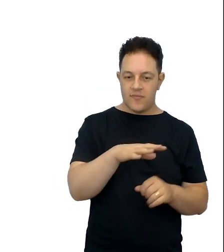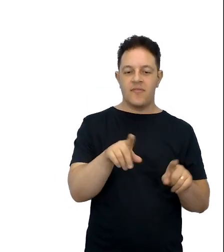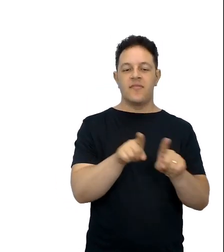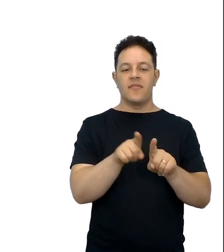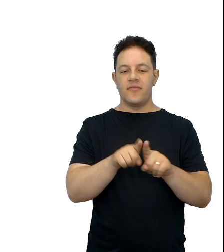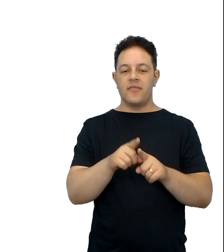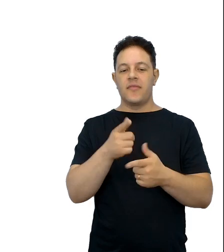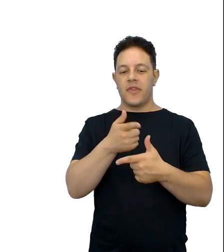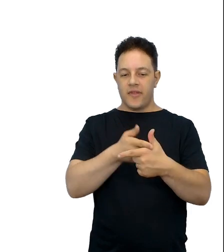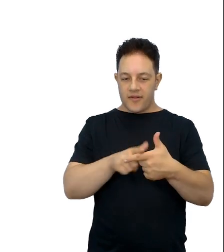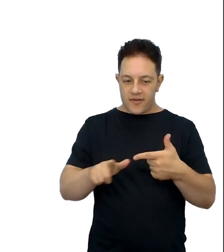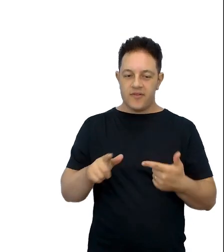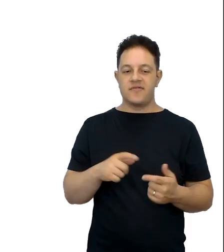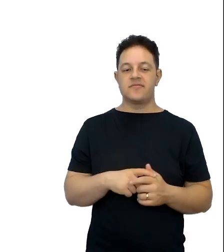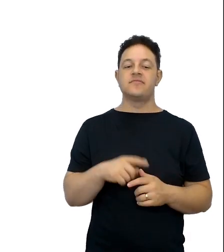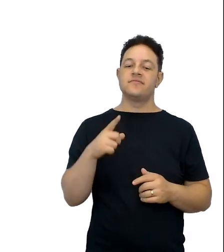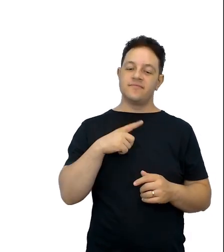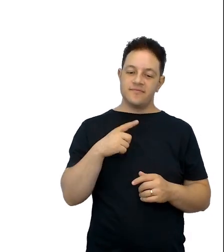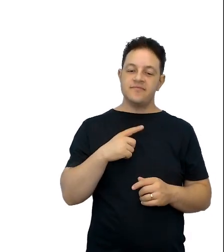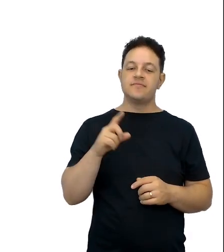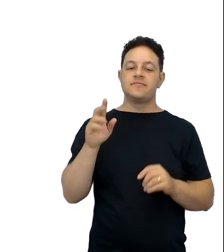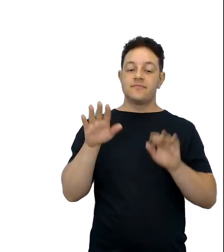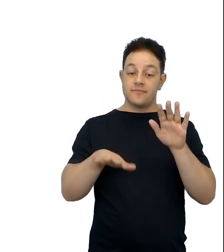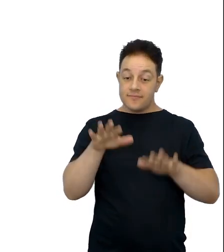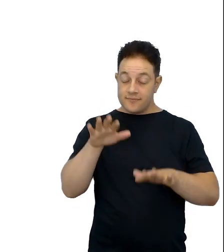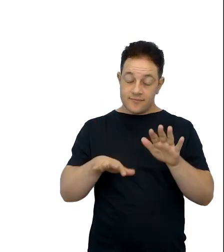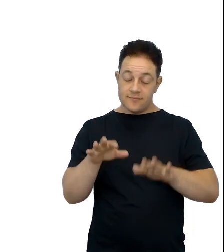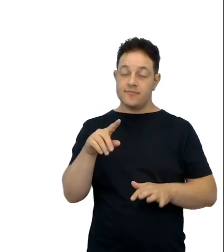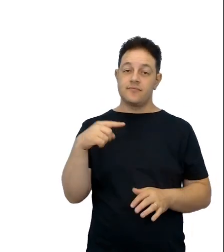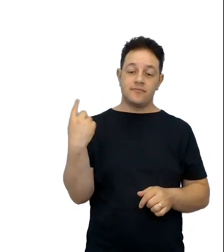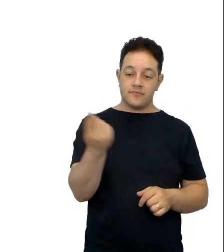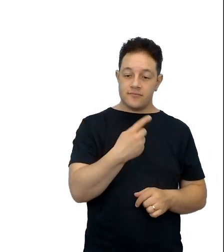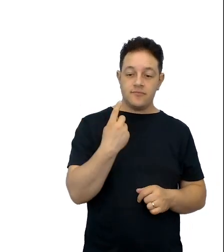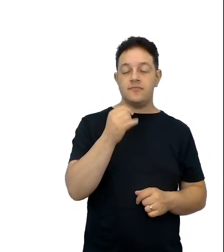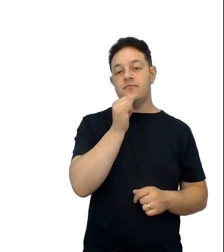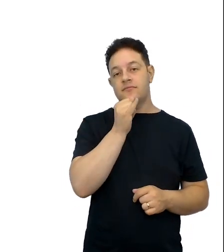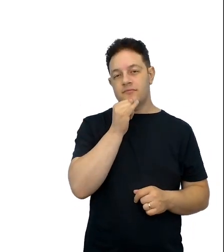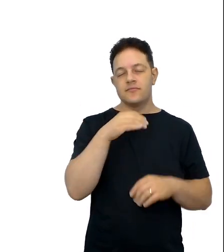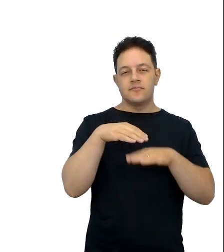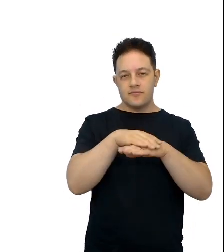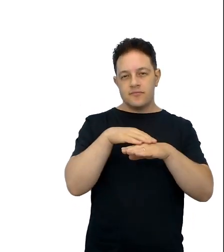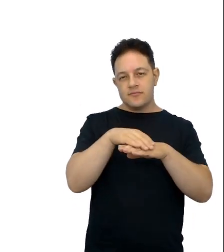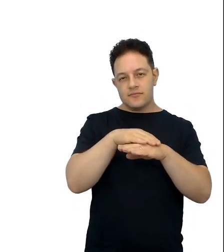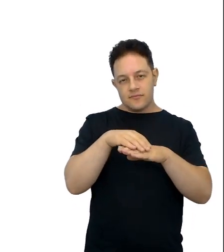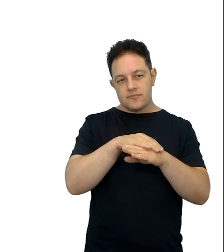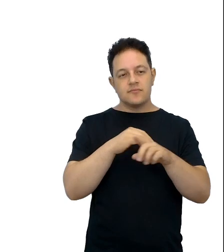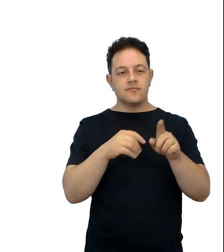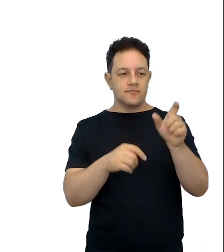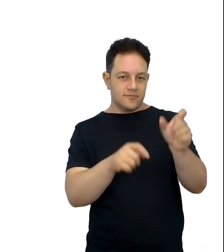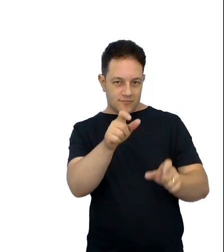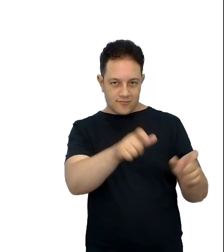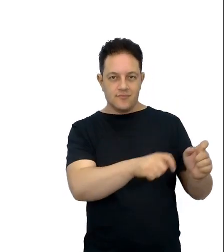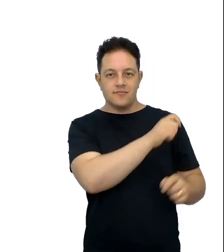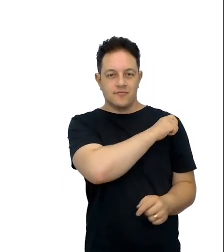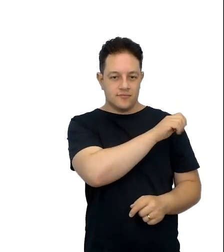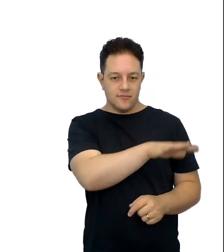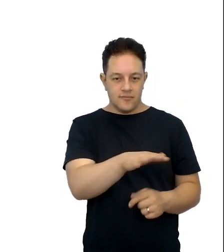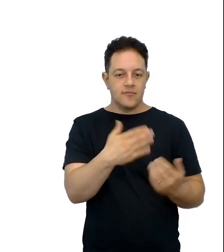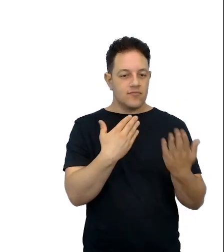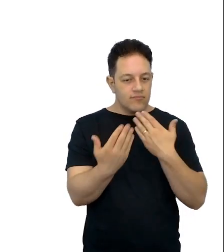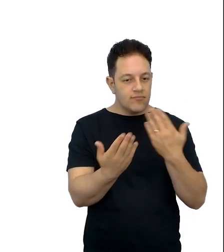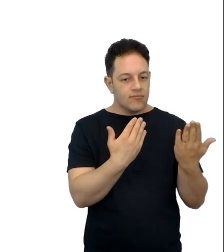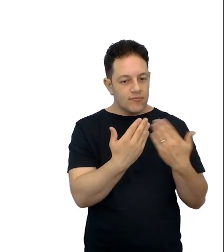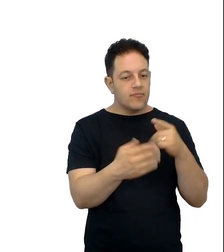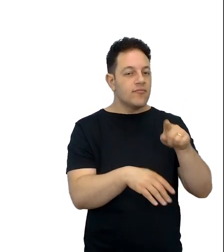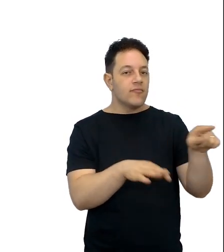também sobre essas ideias, porque às vezes a gente conversa com os meninos, né, com os estudantes, e eles